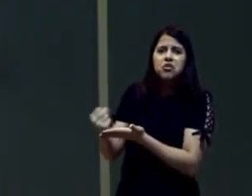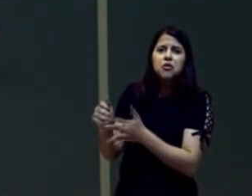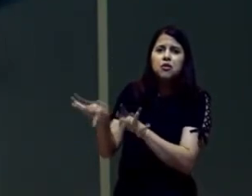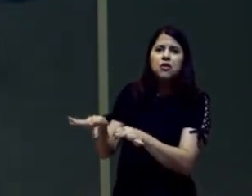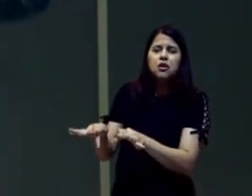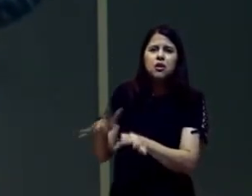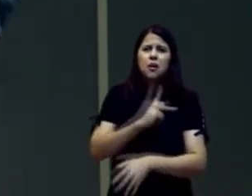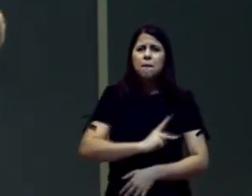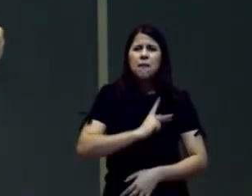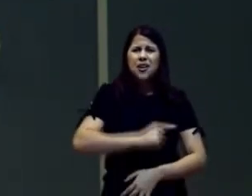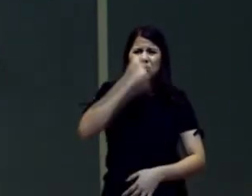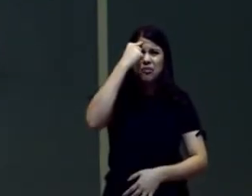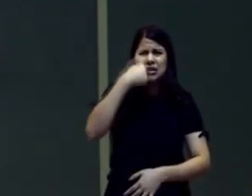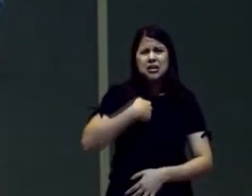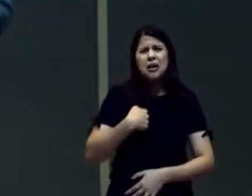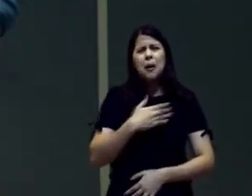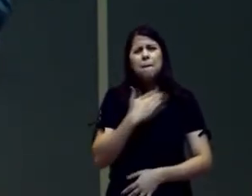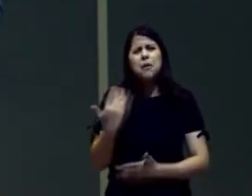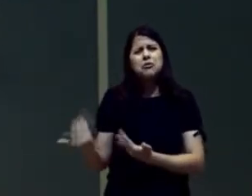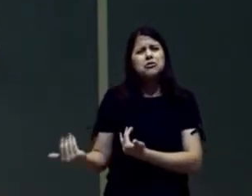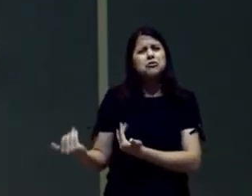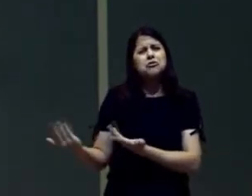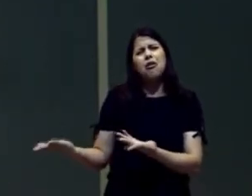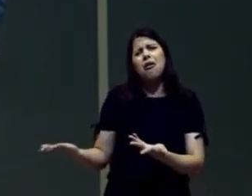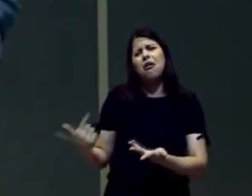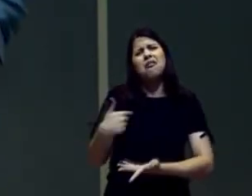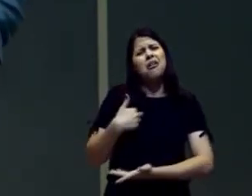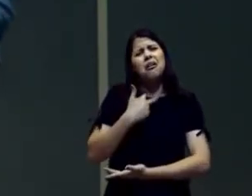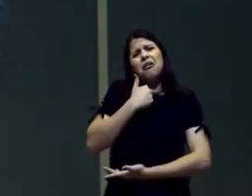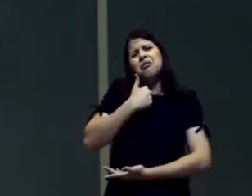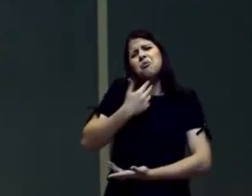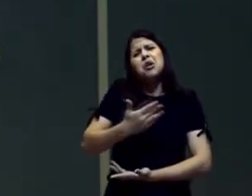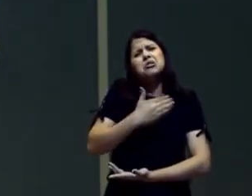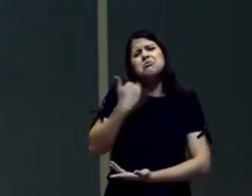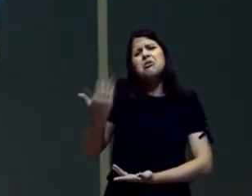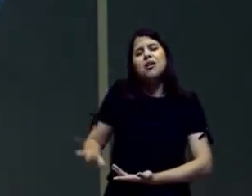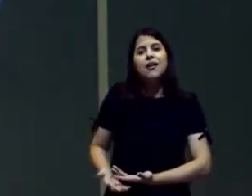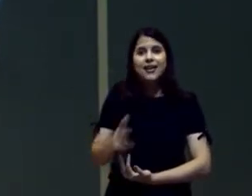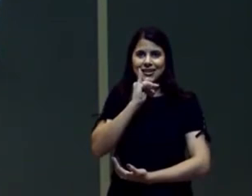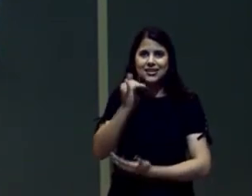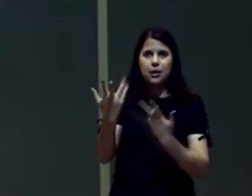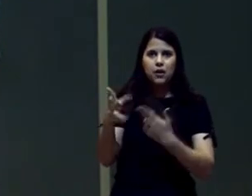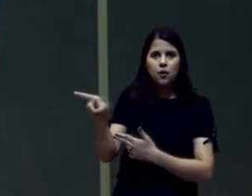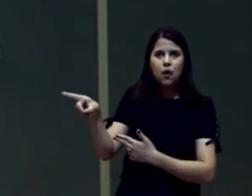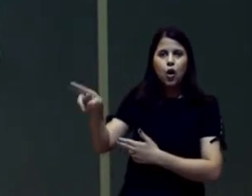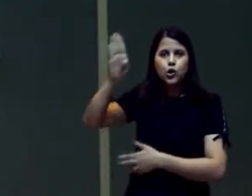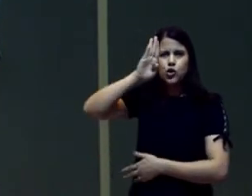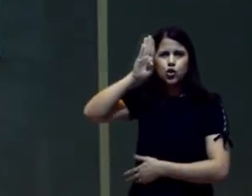como prematura. Paulo não via a sua morte como antes do tempo, como um soldado que caiu na